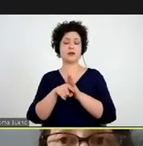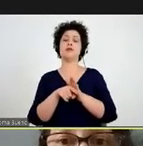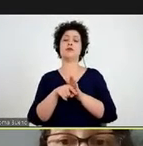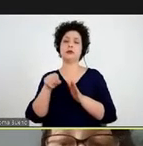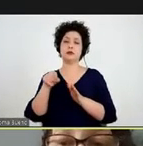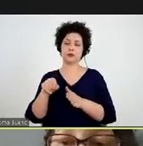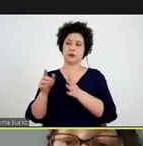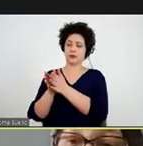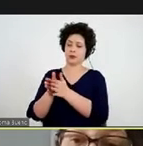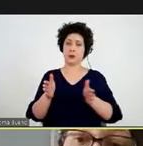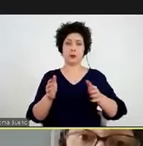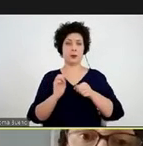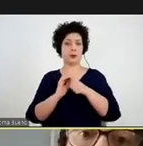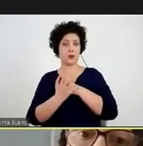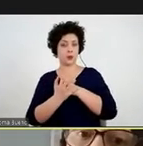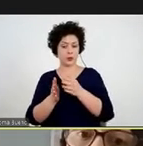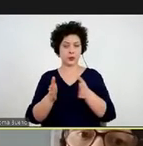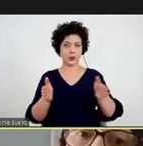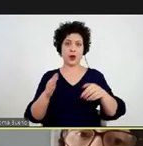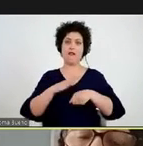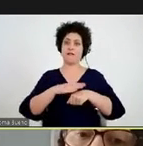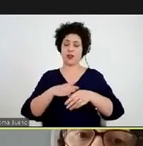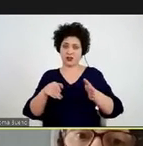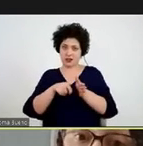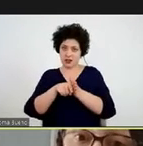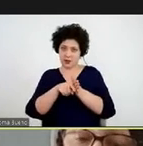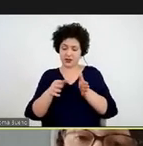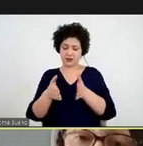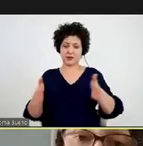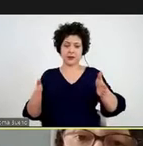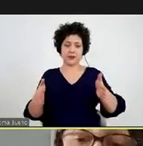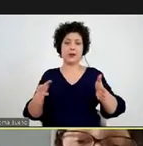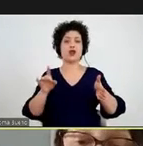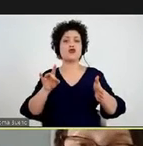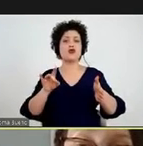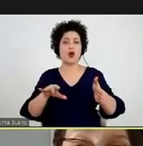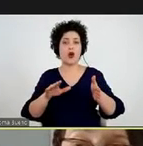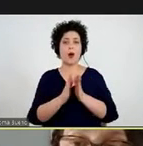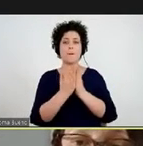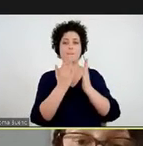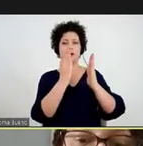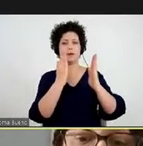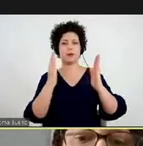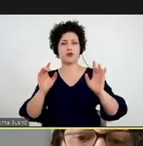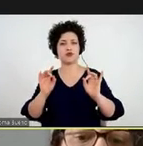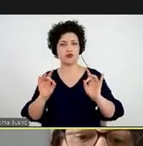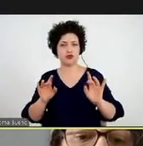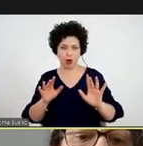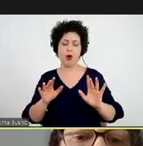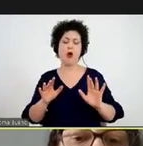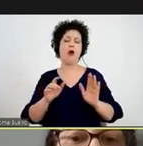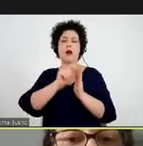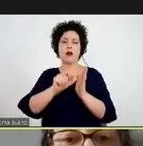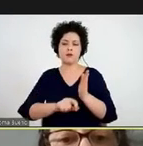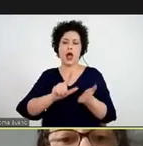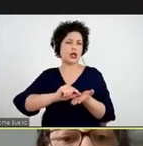construída durante a pandemia do novo coronavírus, então ela lançou mão apenas de recursos bibliográficos. Muito